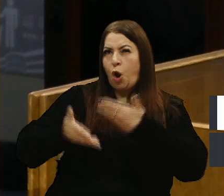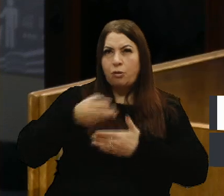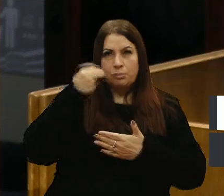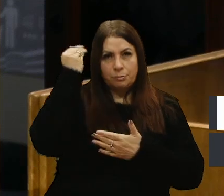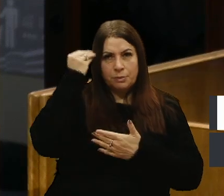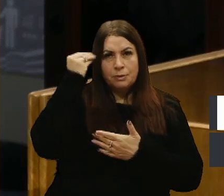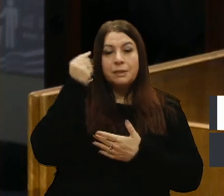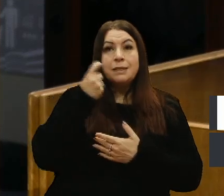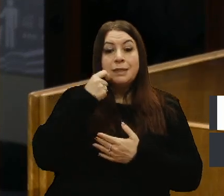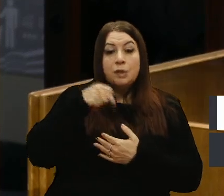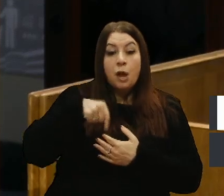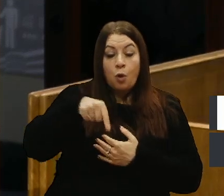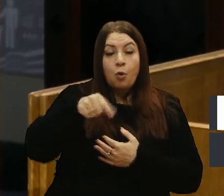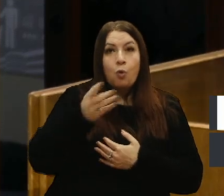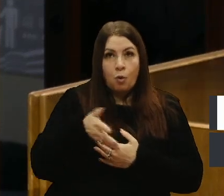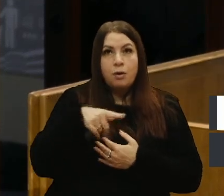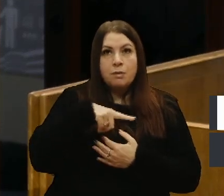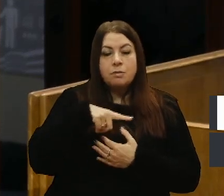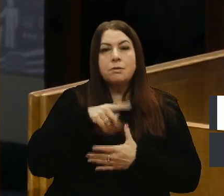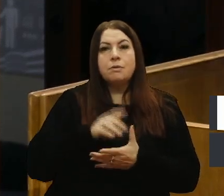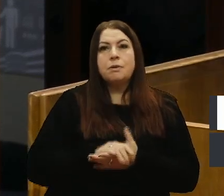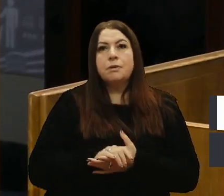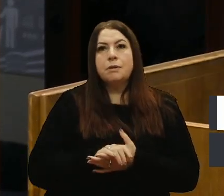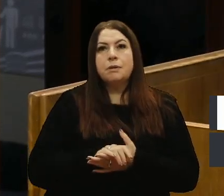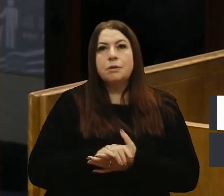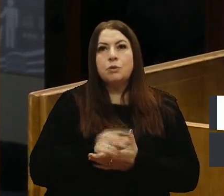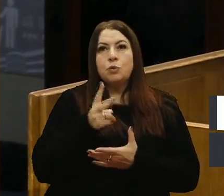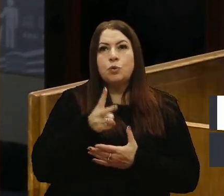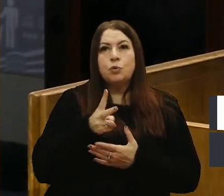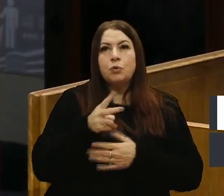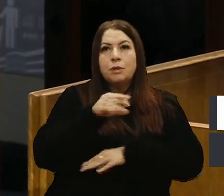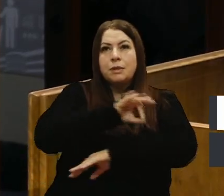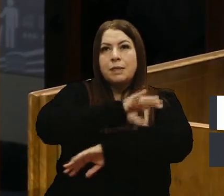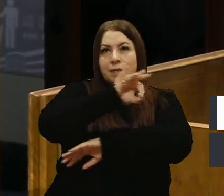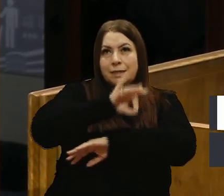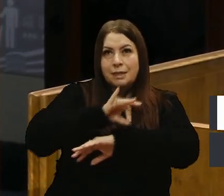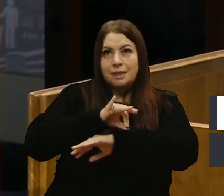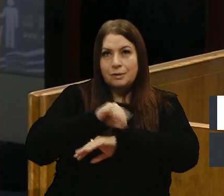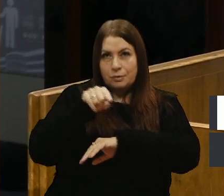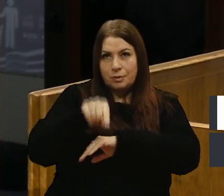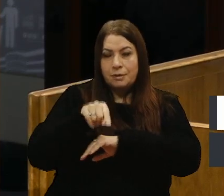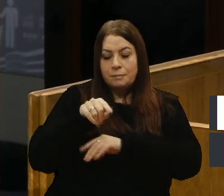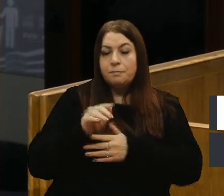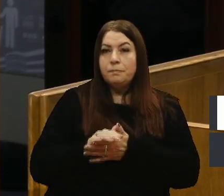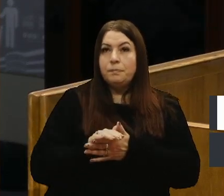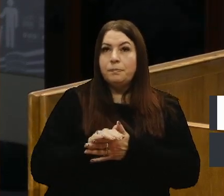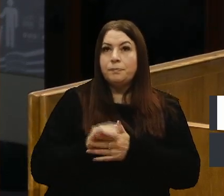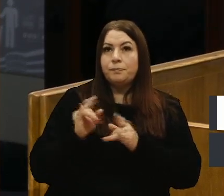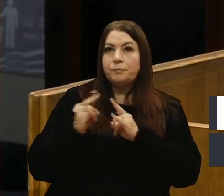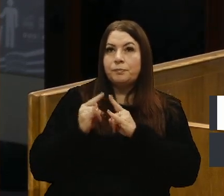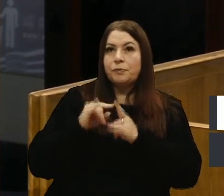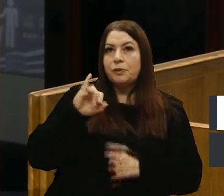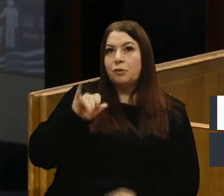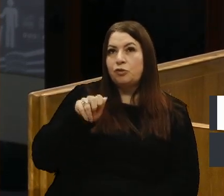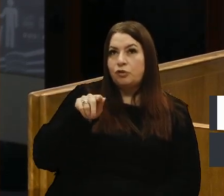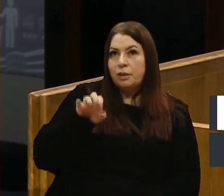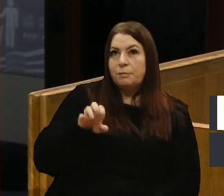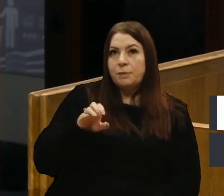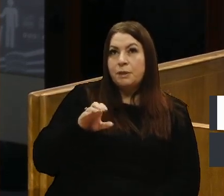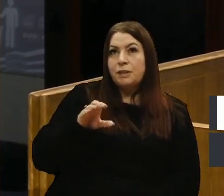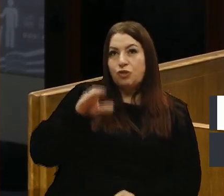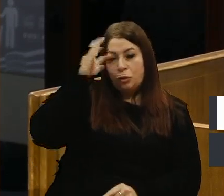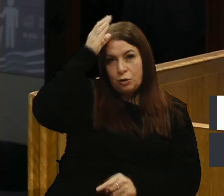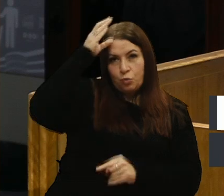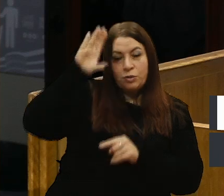experiências. E sexta agora nós temos 2 arquitetos e urbanistas do Instituto Jaime Lerner de Curitiba,